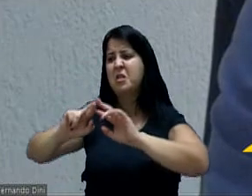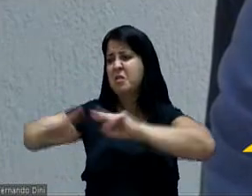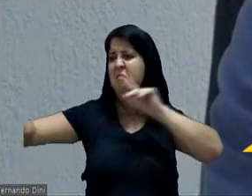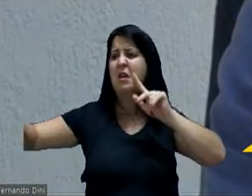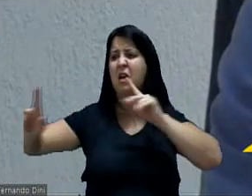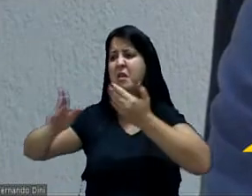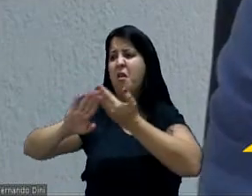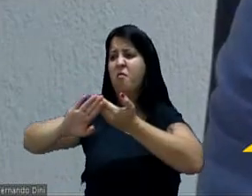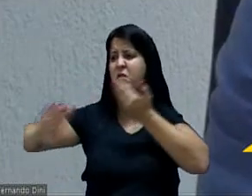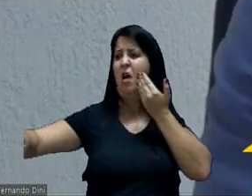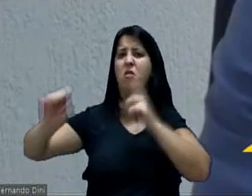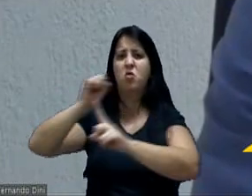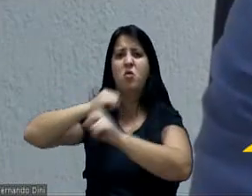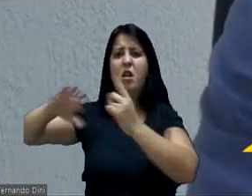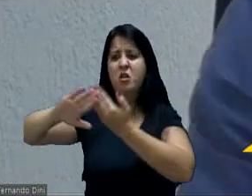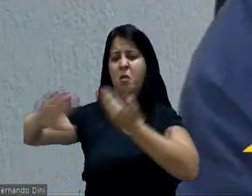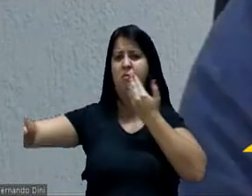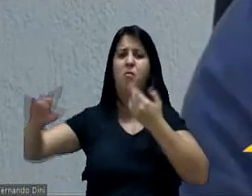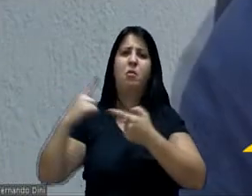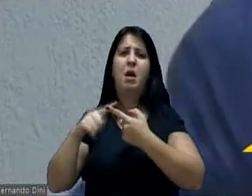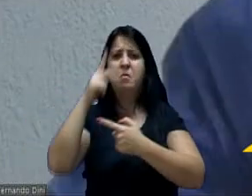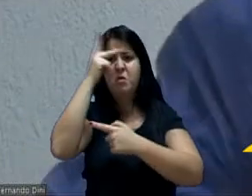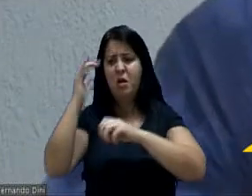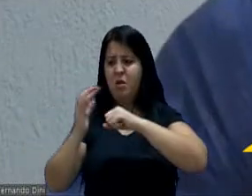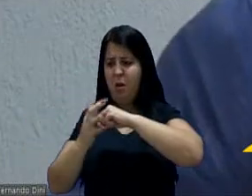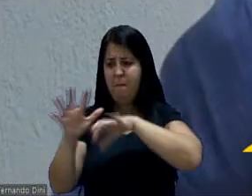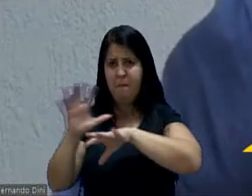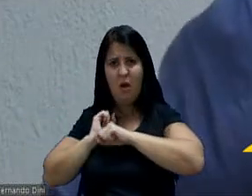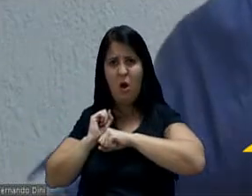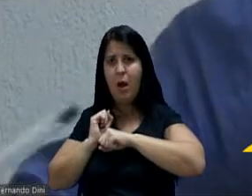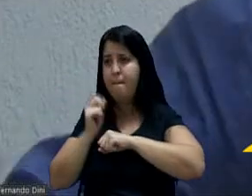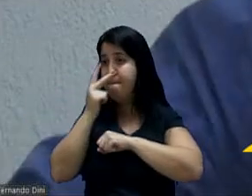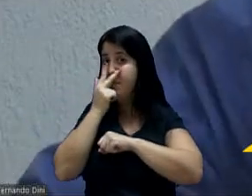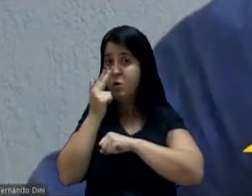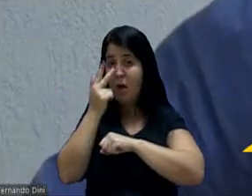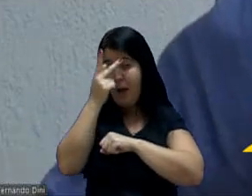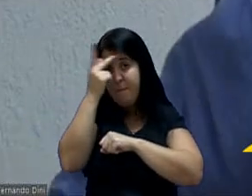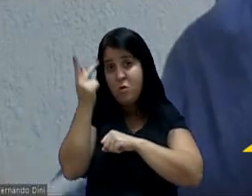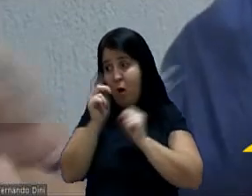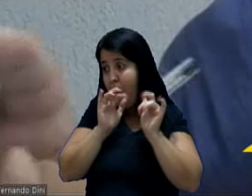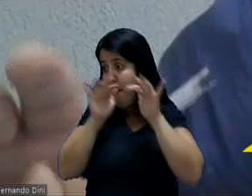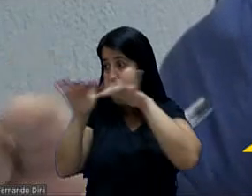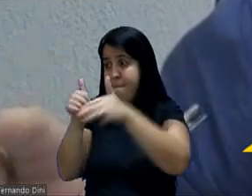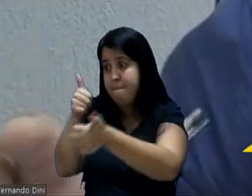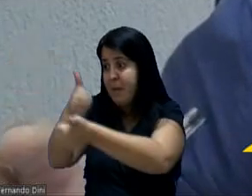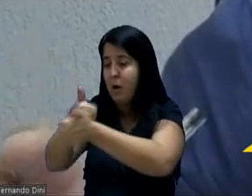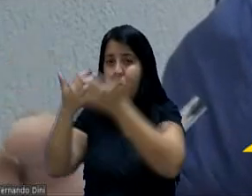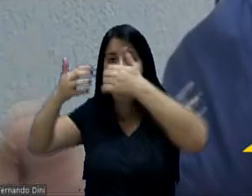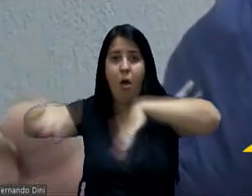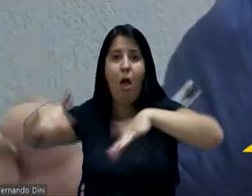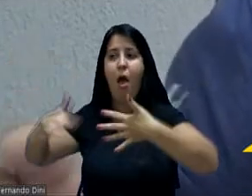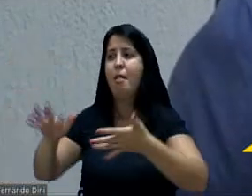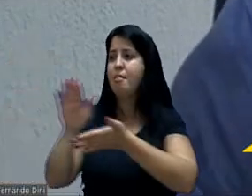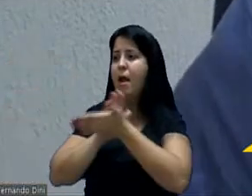A partir do momento que a pessoa está com Covid, ninguém mais se aproxima, ninguém mais chega perto, ninguém mais